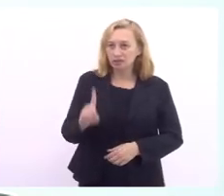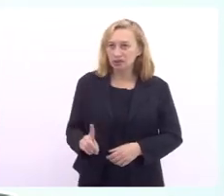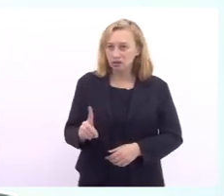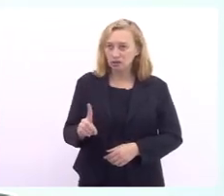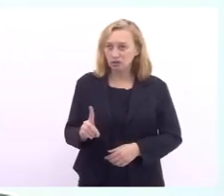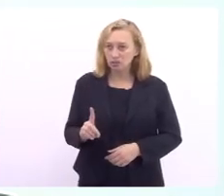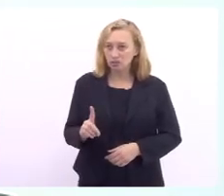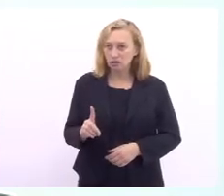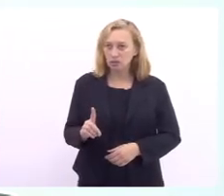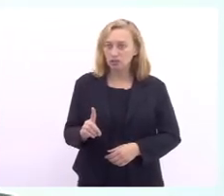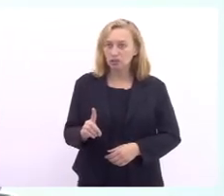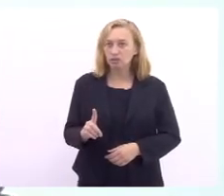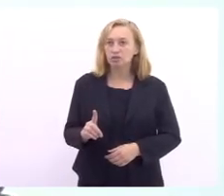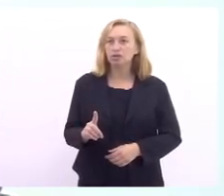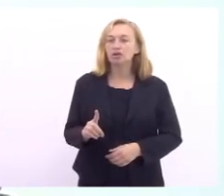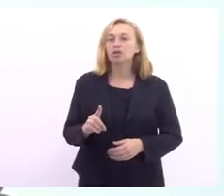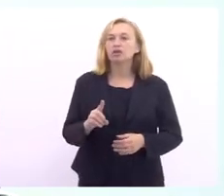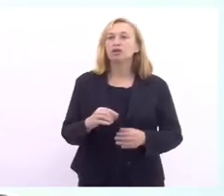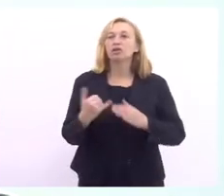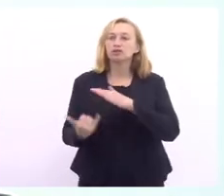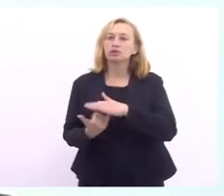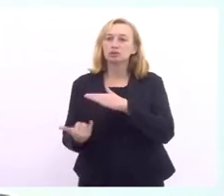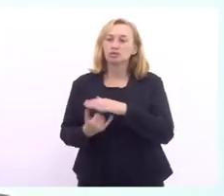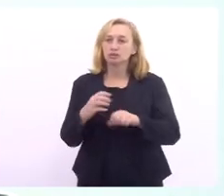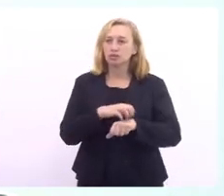executivo do Instituto de políticas de transporte